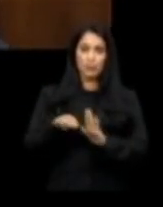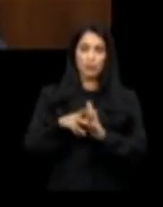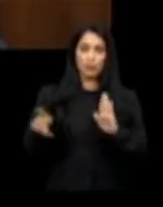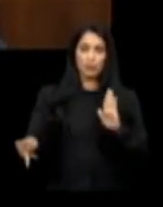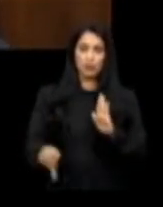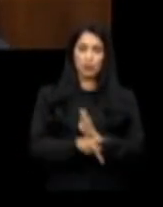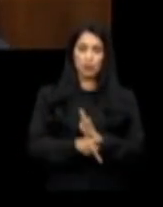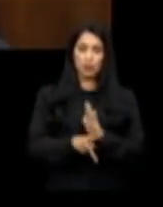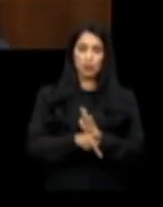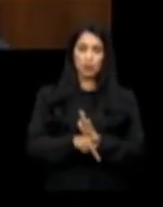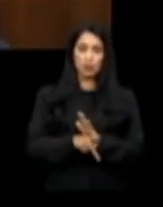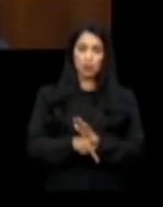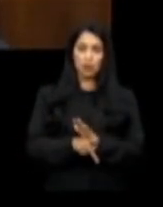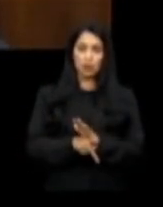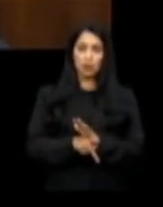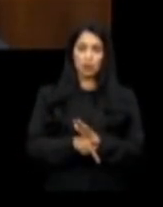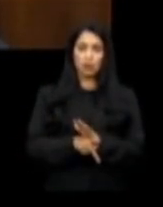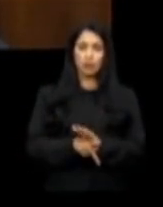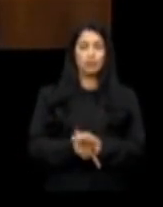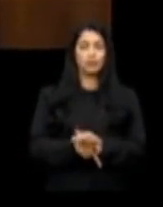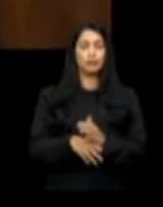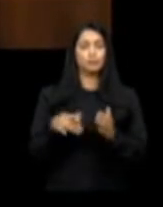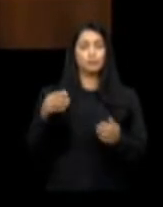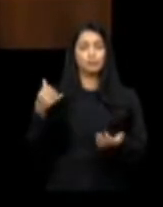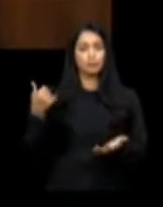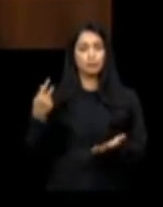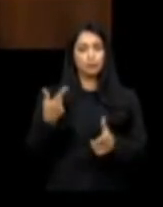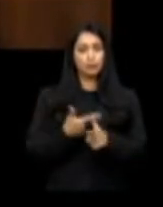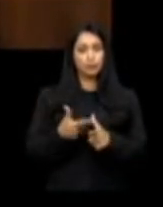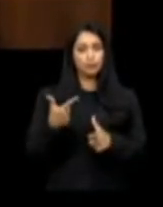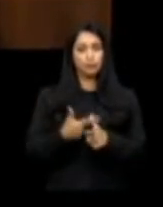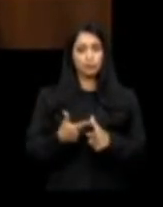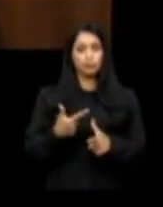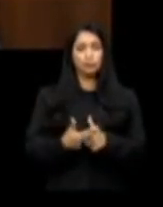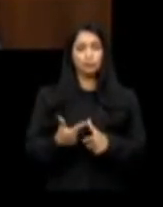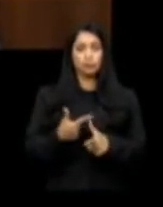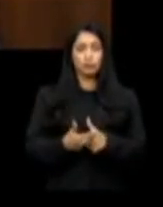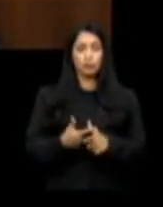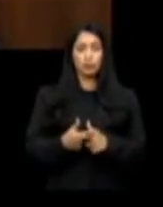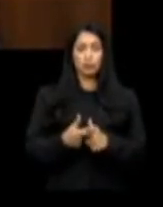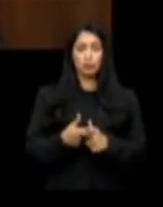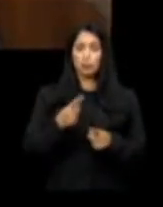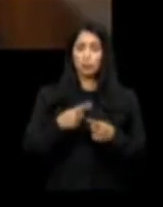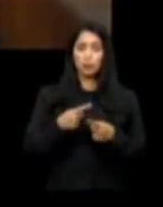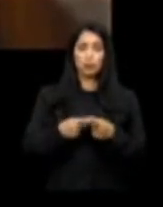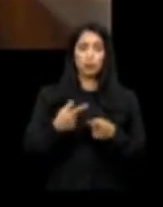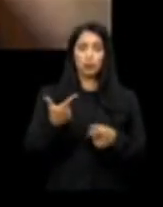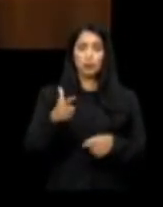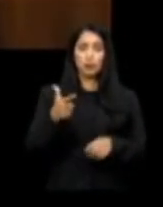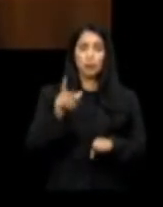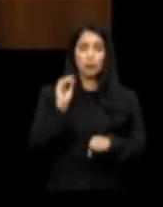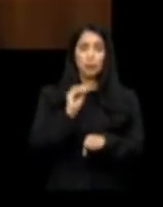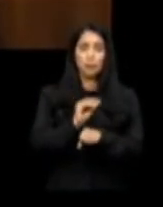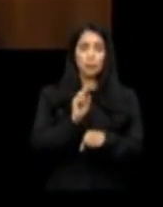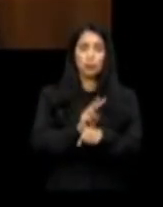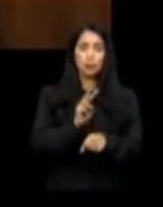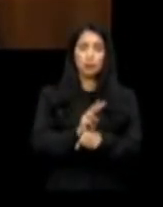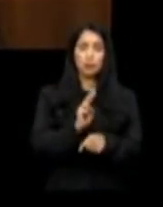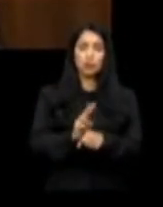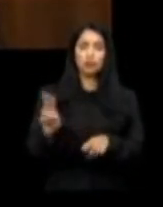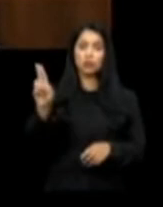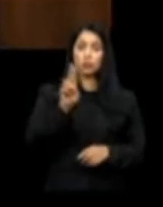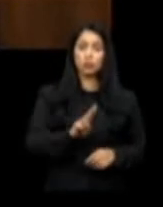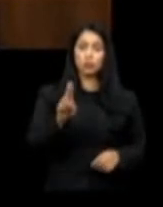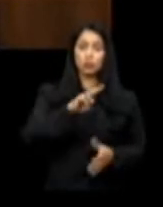provisória é altamente deficitária na fixação de salvaguardas mínimas para a garantia da privacidade dos